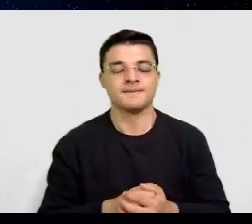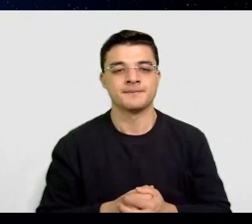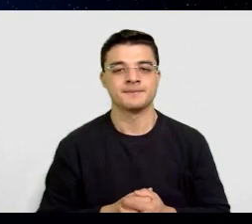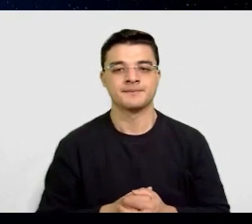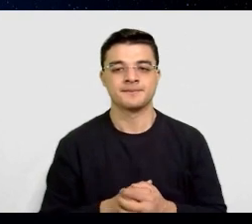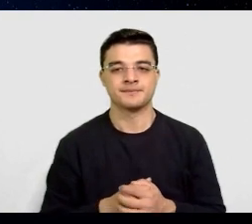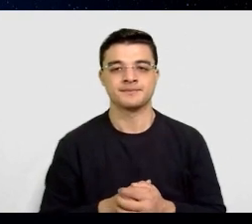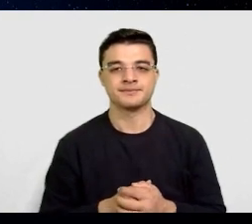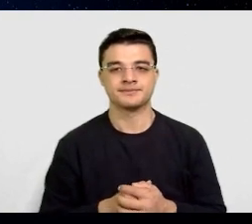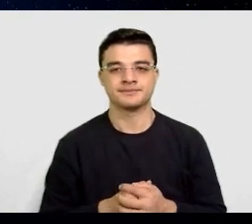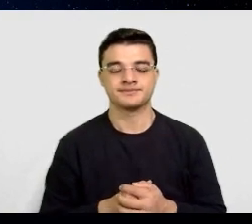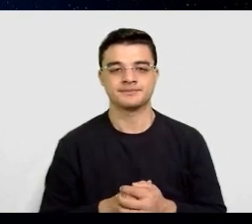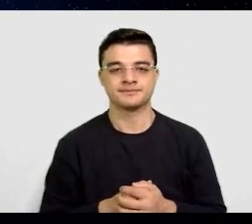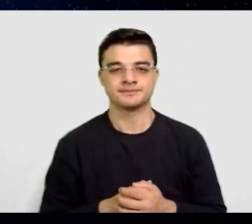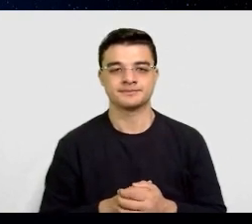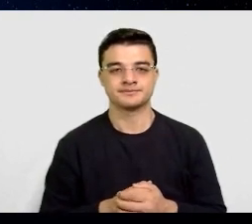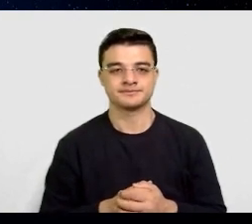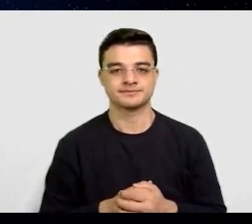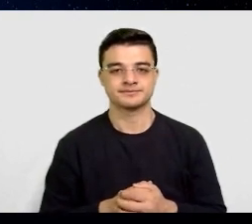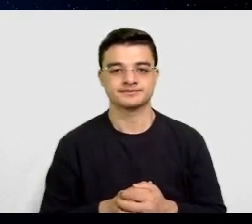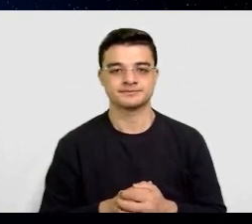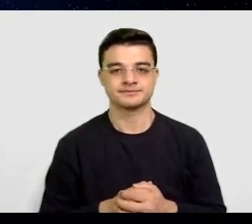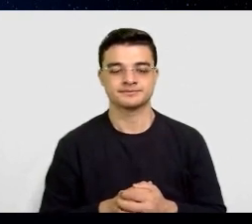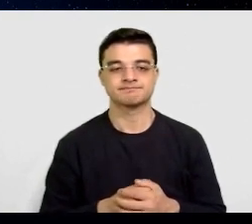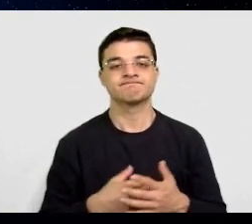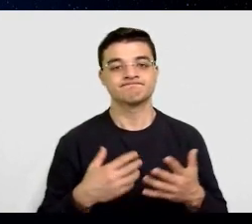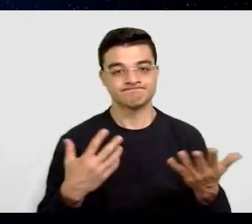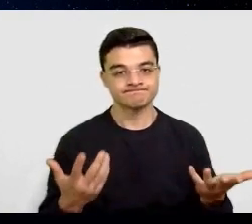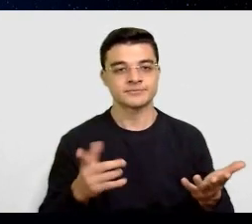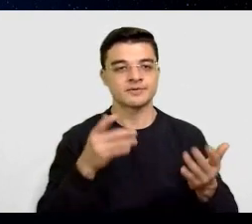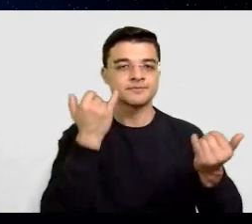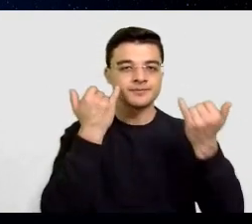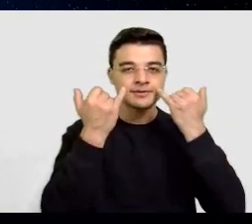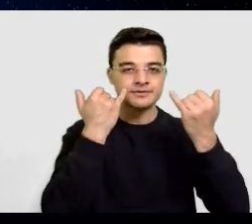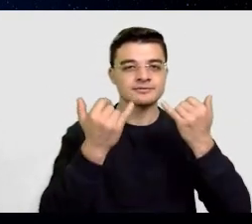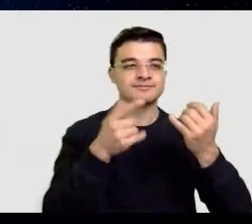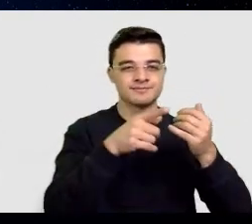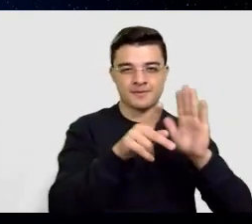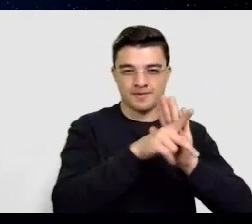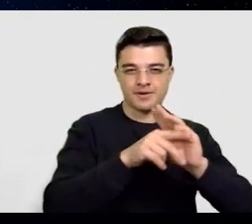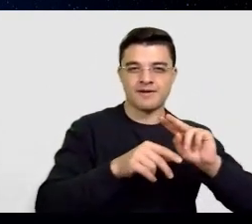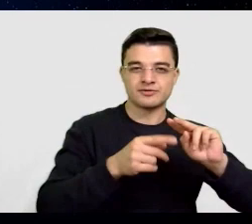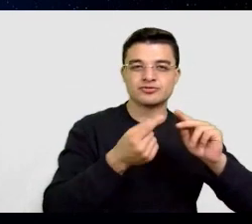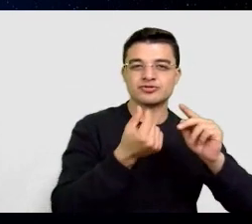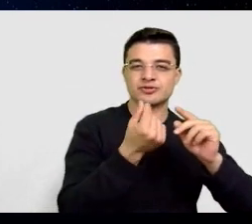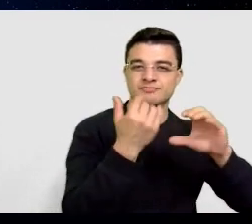e vai processar os dados dessa transação. Beleza.